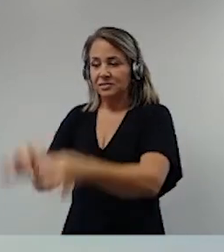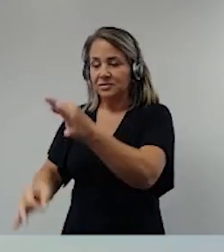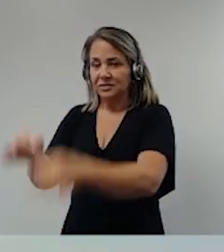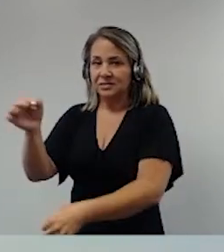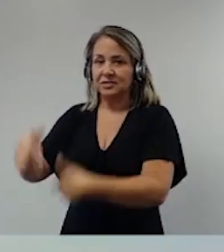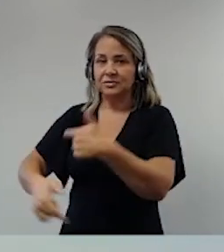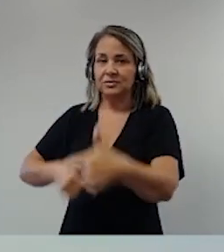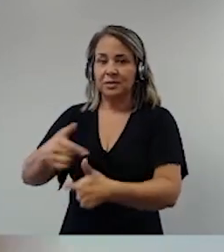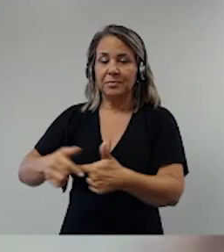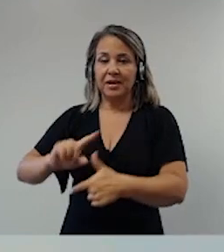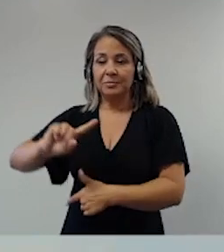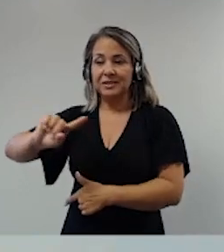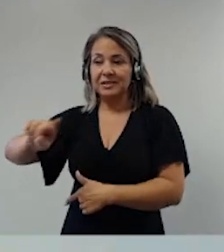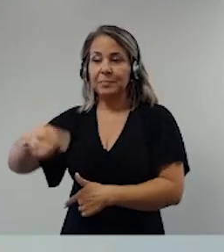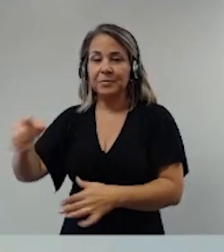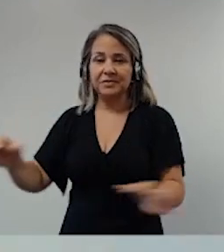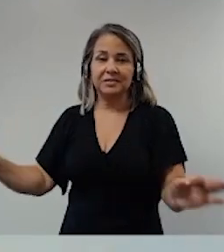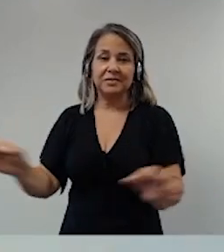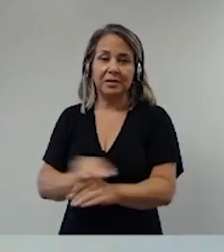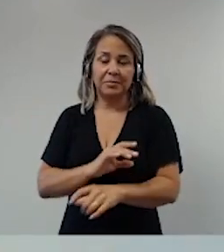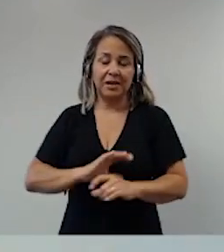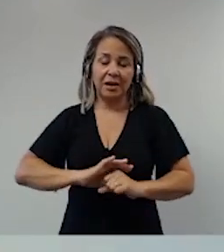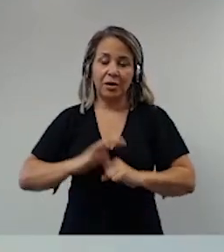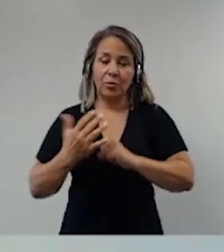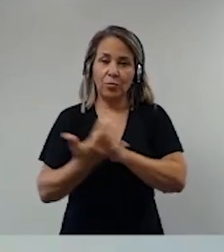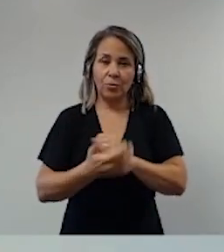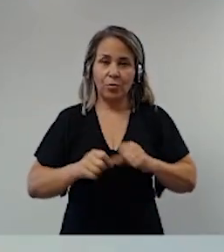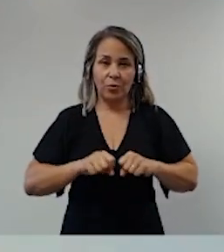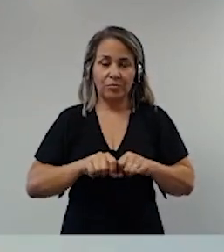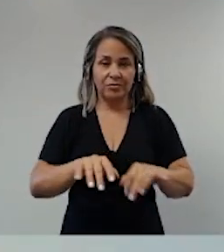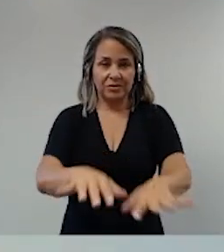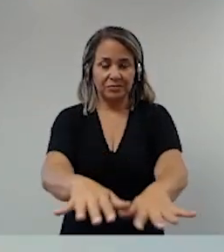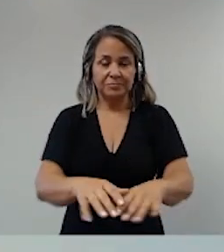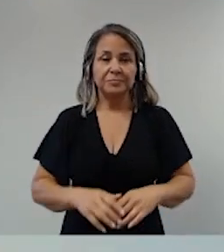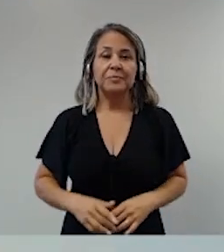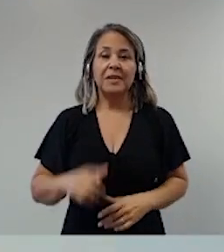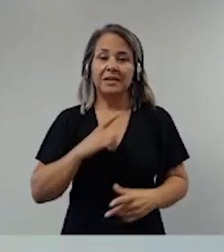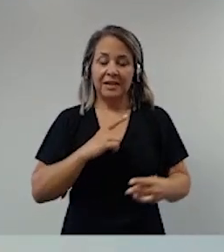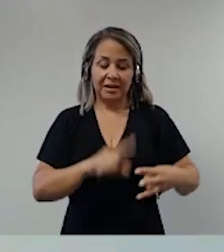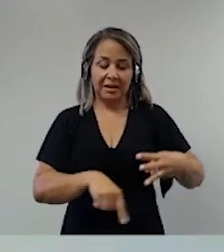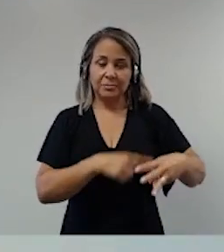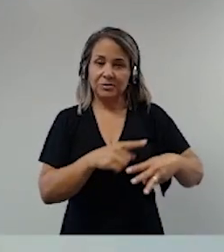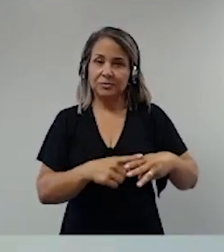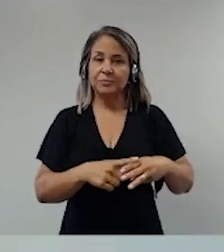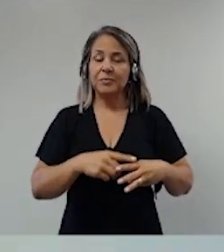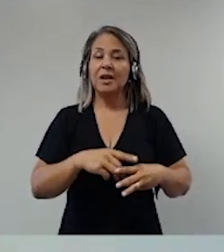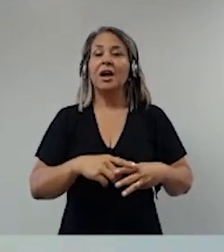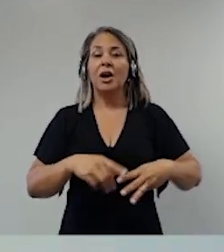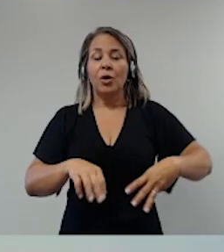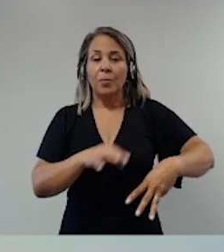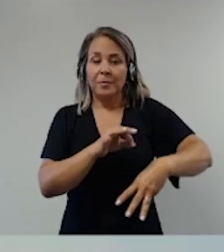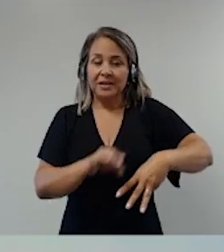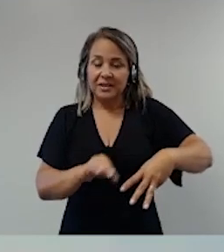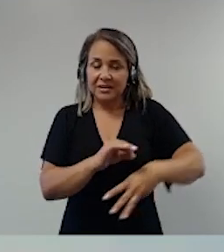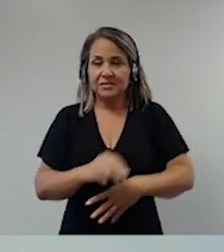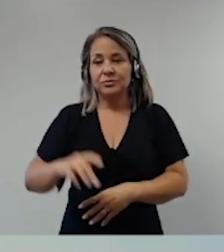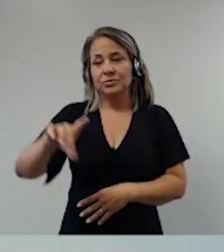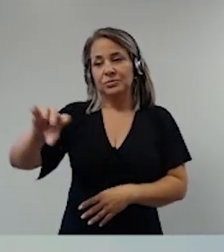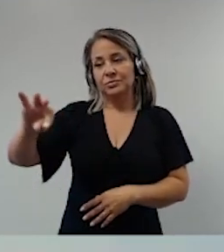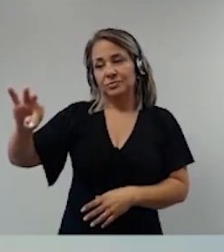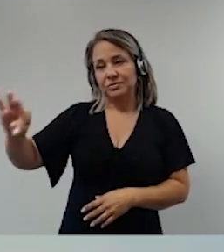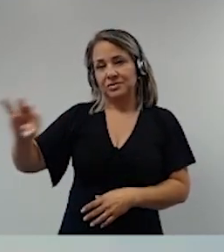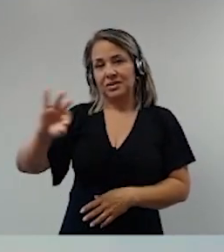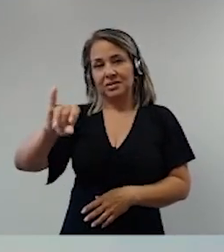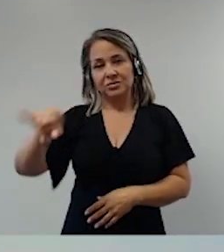no pós-Covid. E estarão conosco os ministros do Tribunal Superior do Trabalho, Agra, Belmonte e Caputo